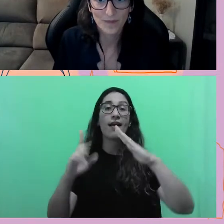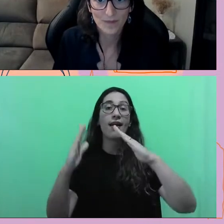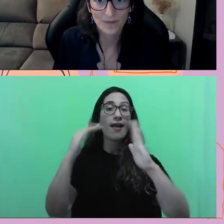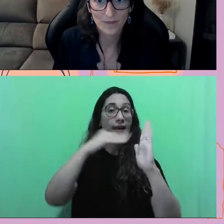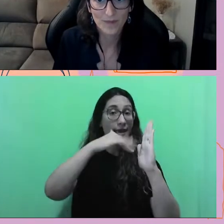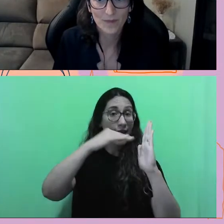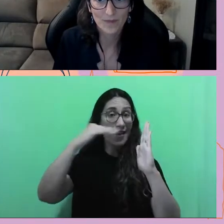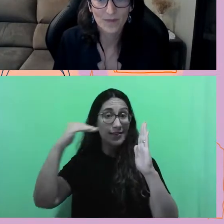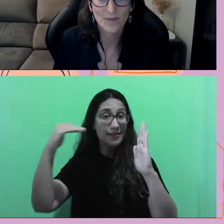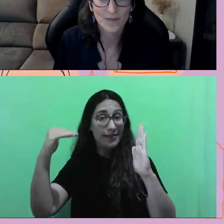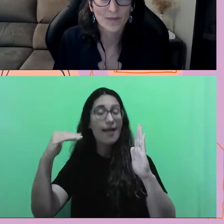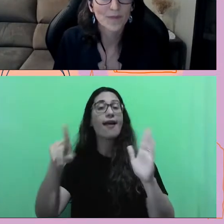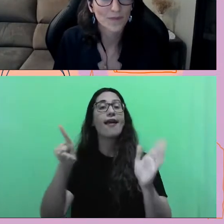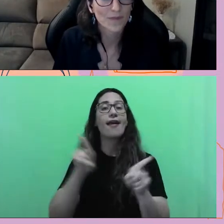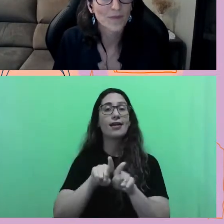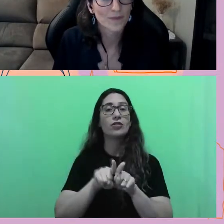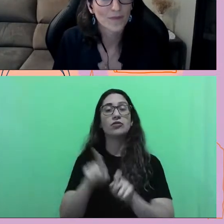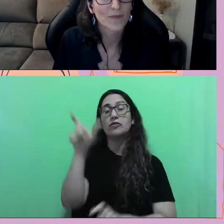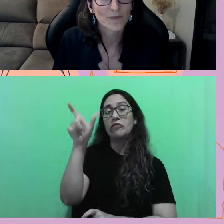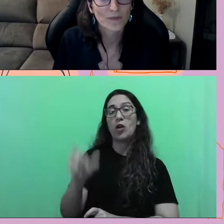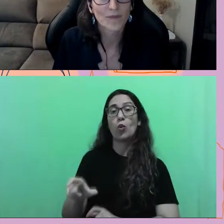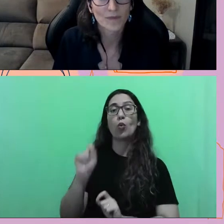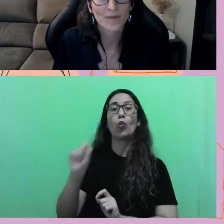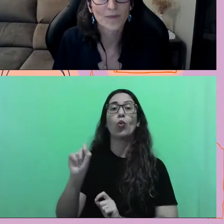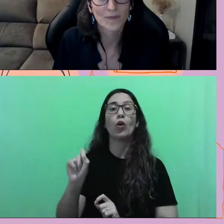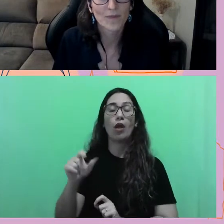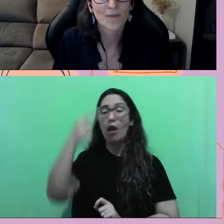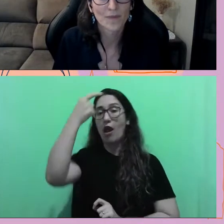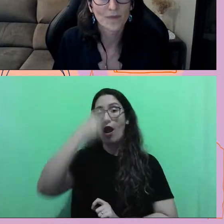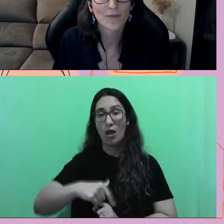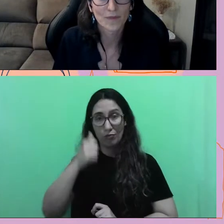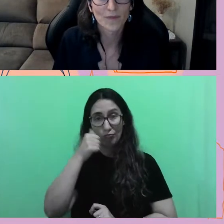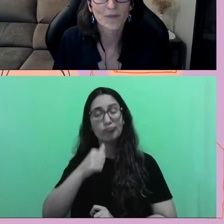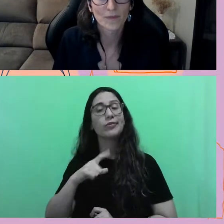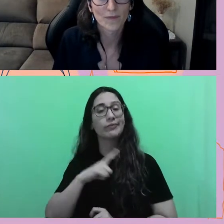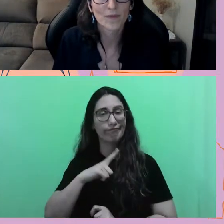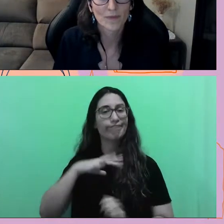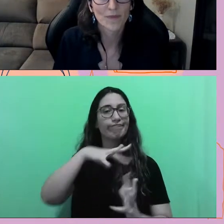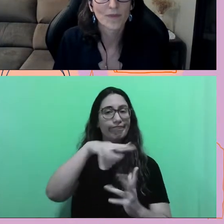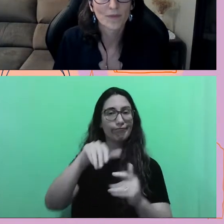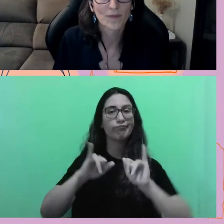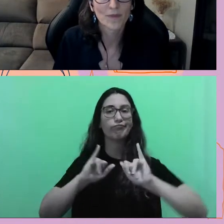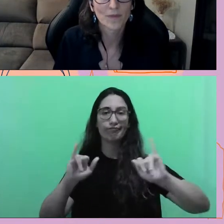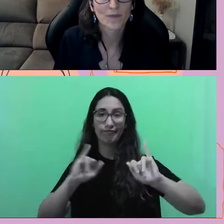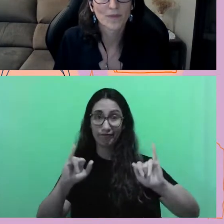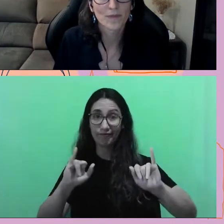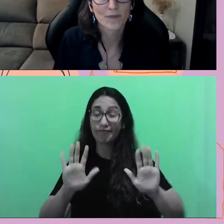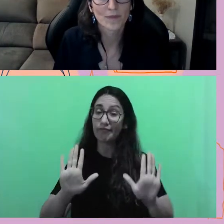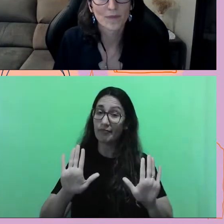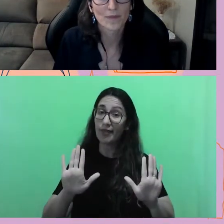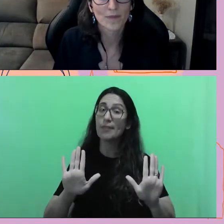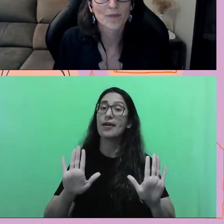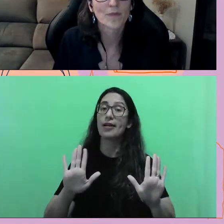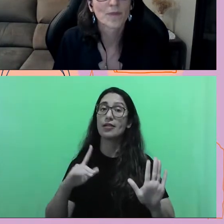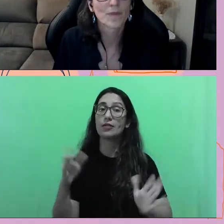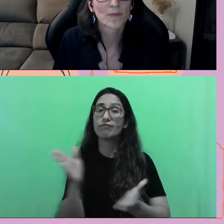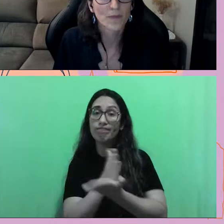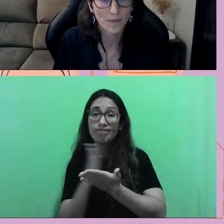definir o que é ser mulher. Só que, né, algumas de nós